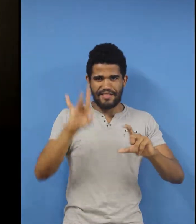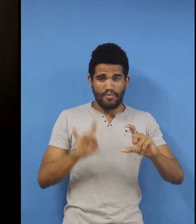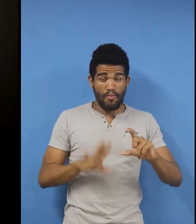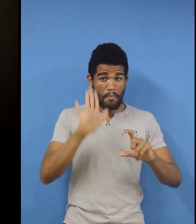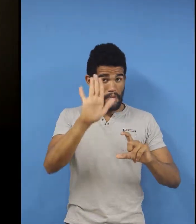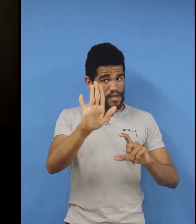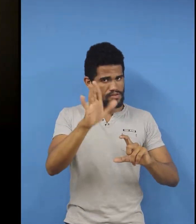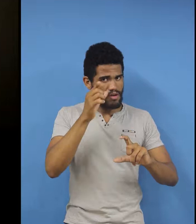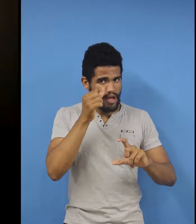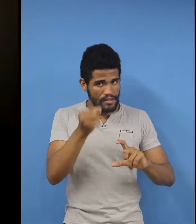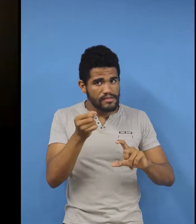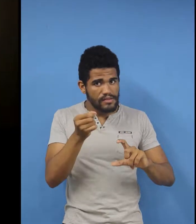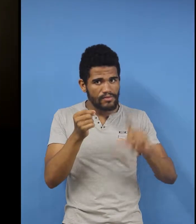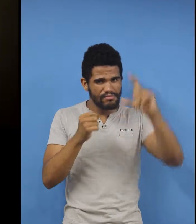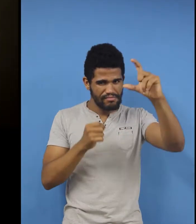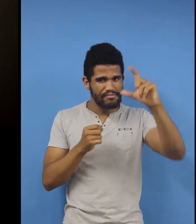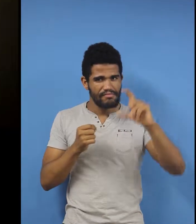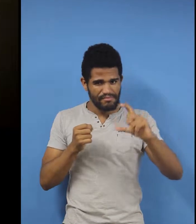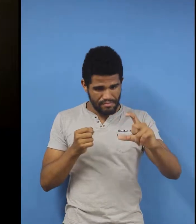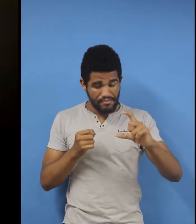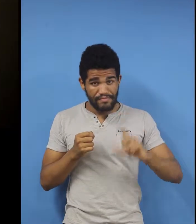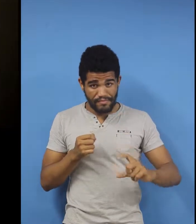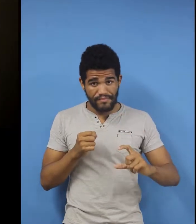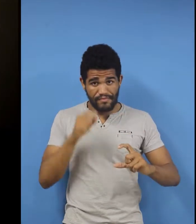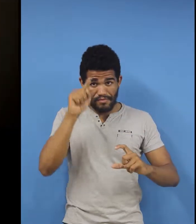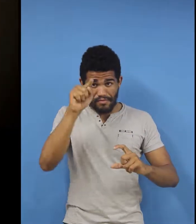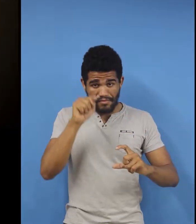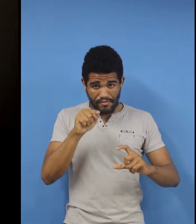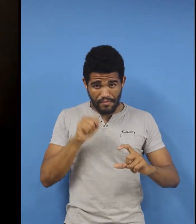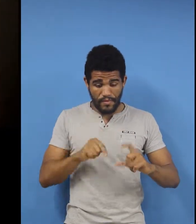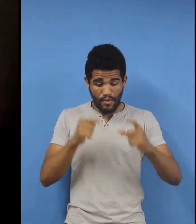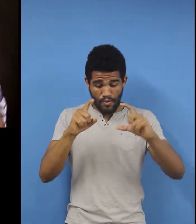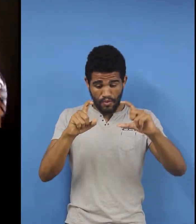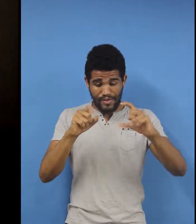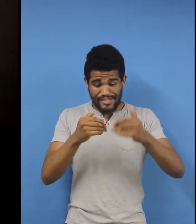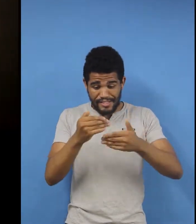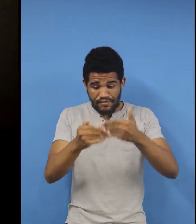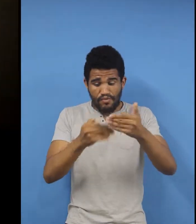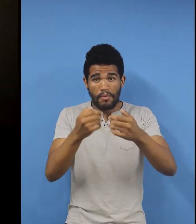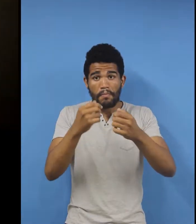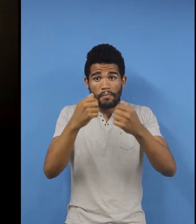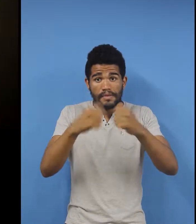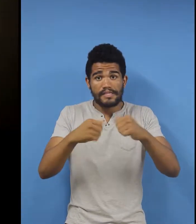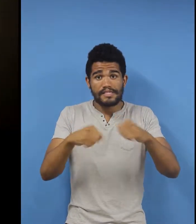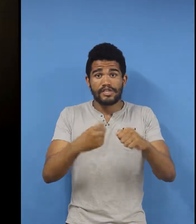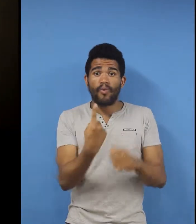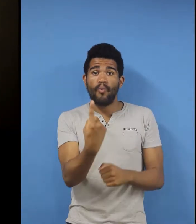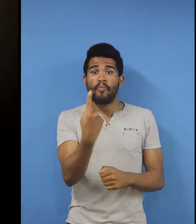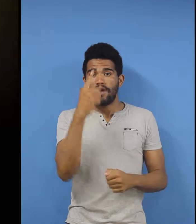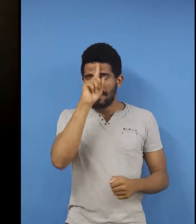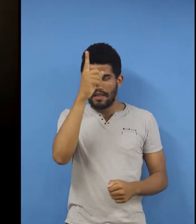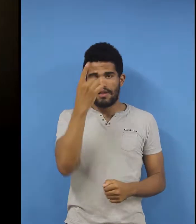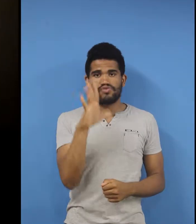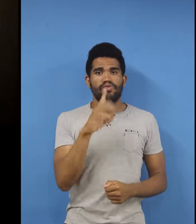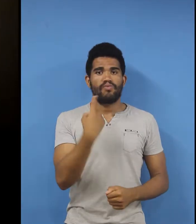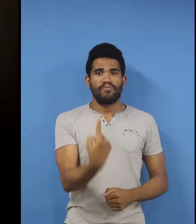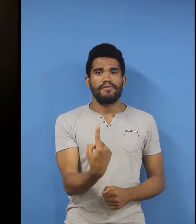atenção no que eu estou dizendo. Cada parágrafo do desenvolvimento precisa desenvolver uma ideia.